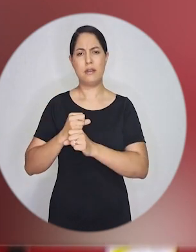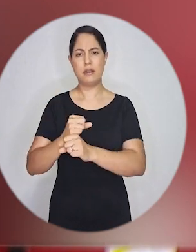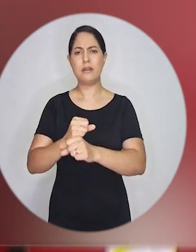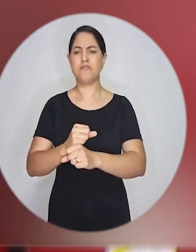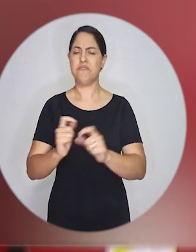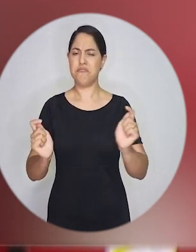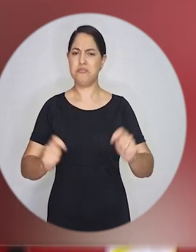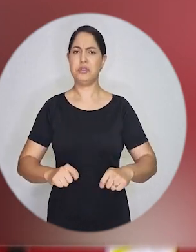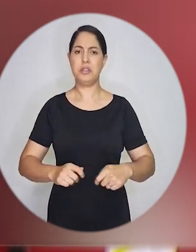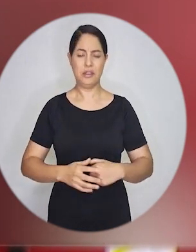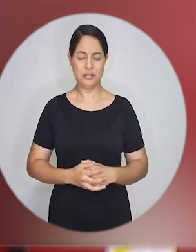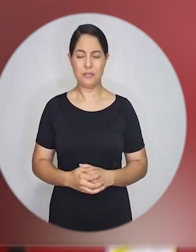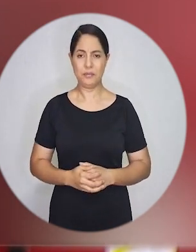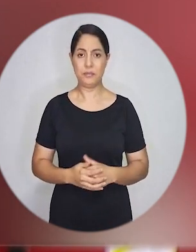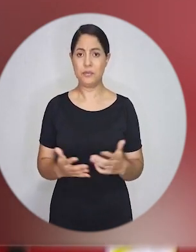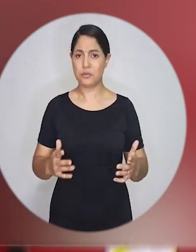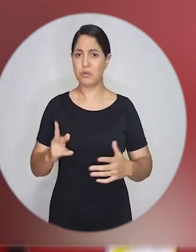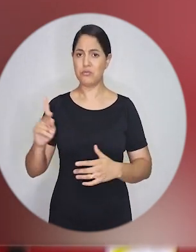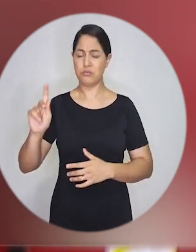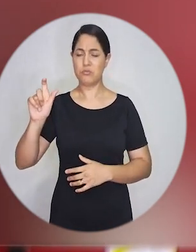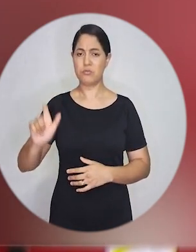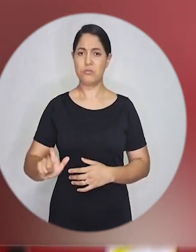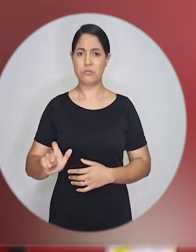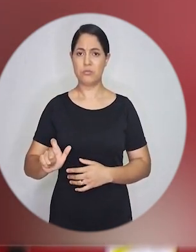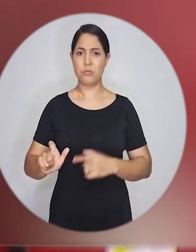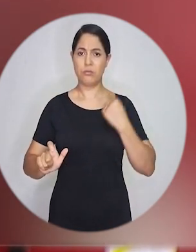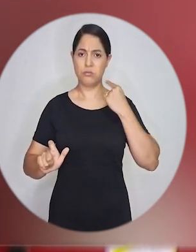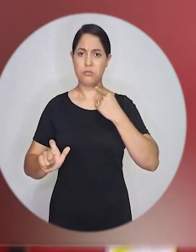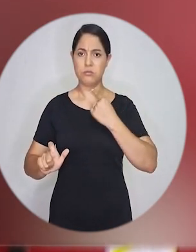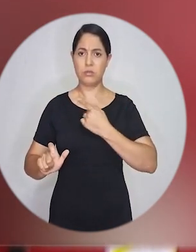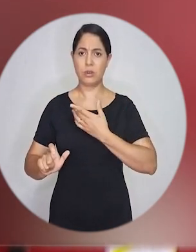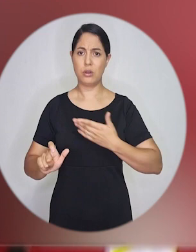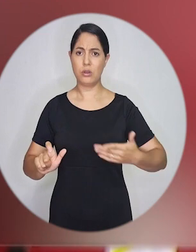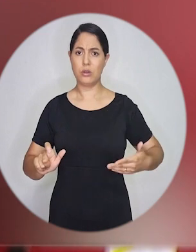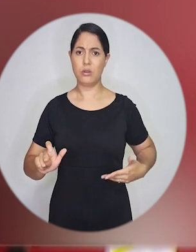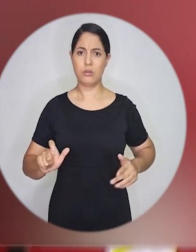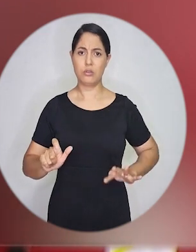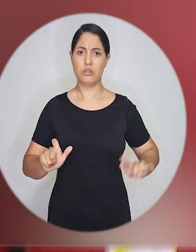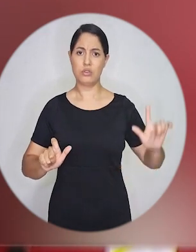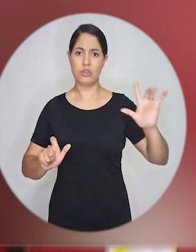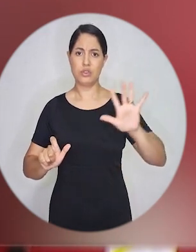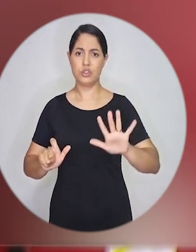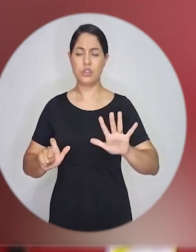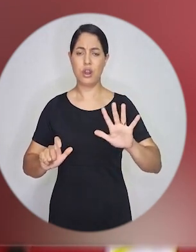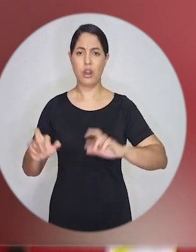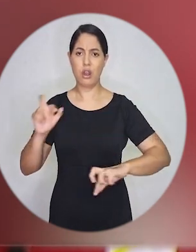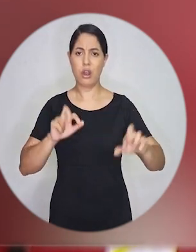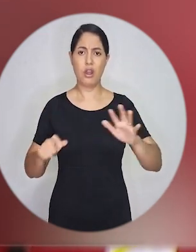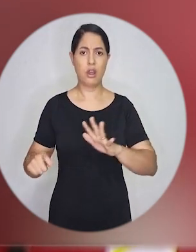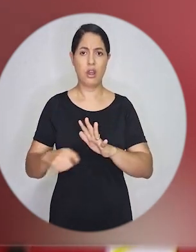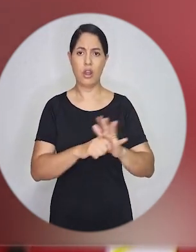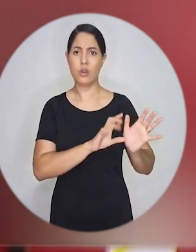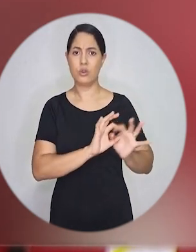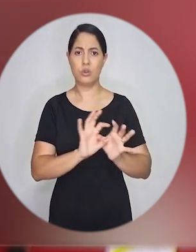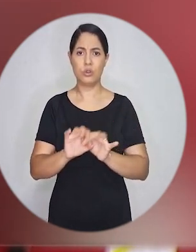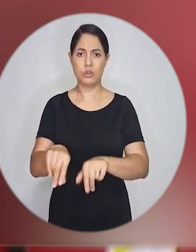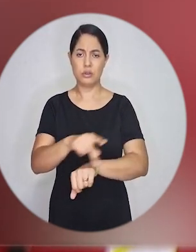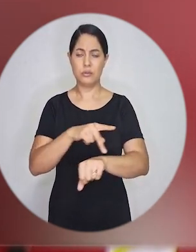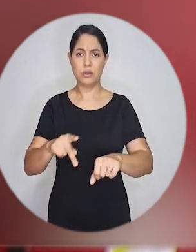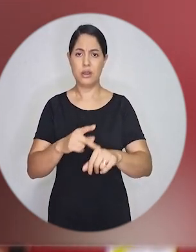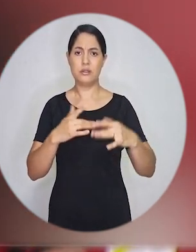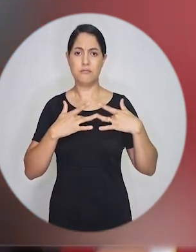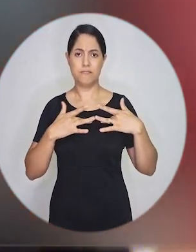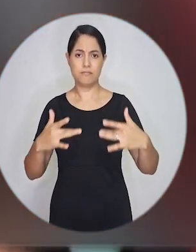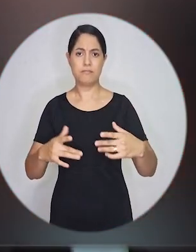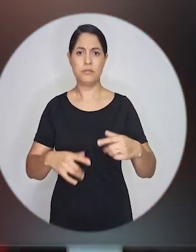experiência oferecem. Como corregedor-geral, contribuiu decisivamente para a construção de um ambiente político saudável,